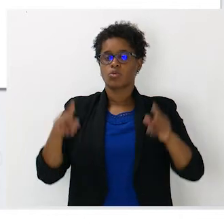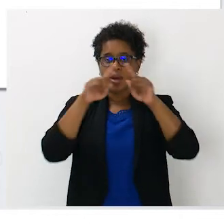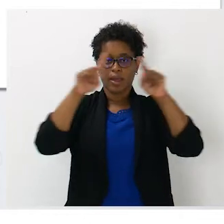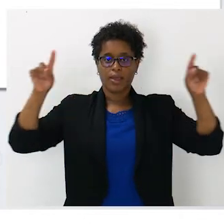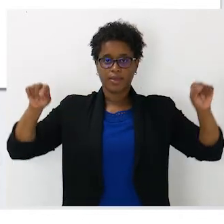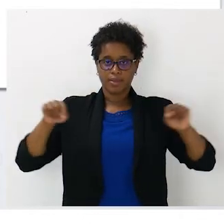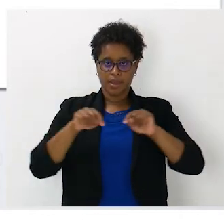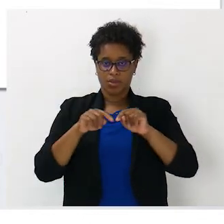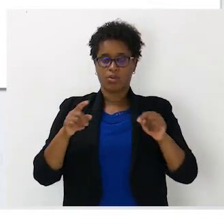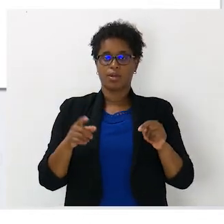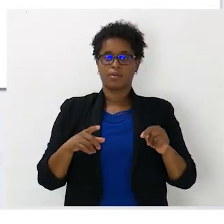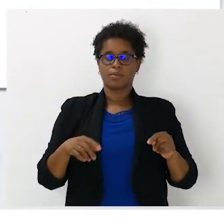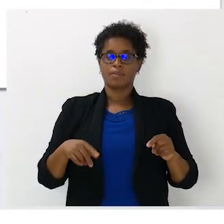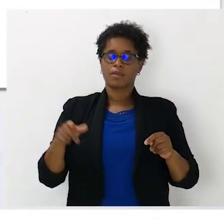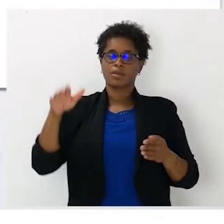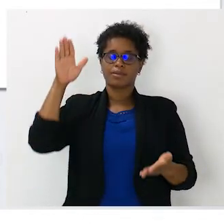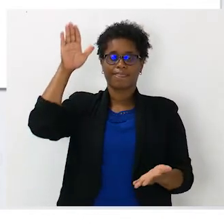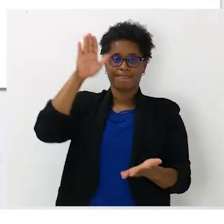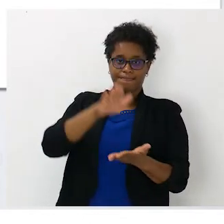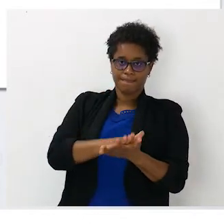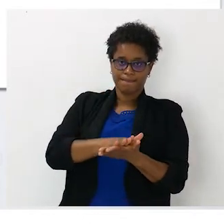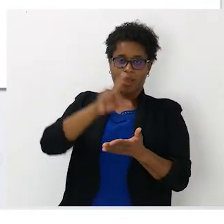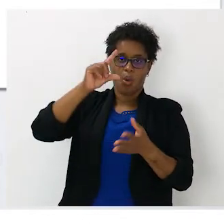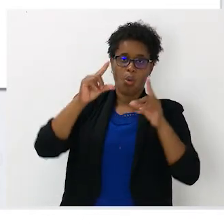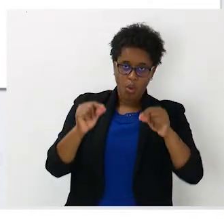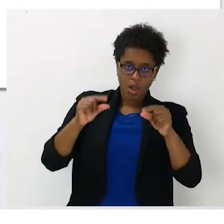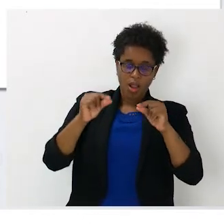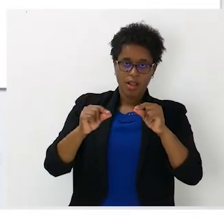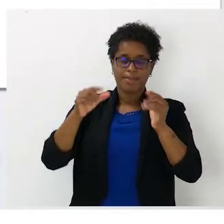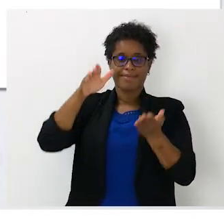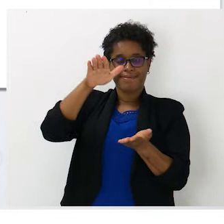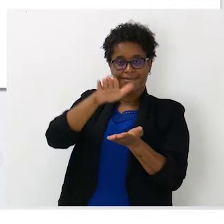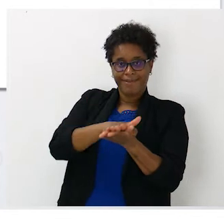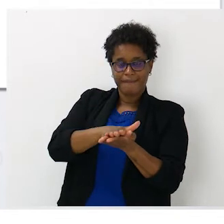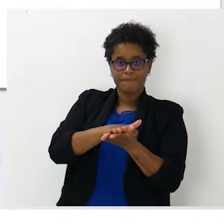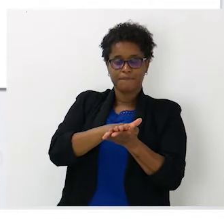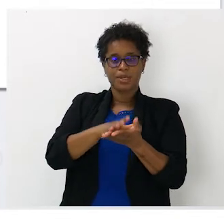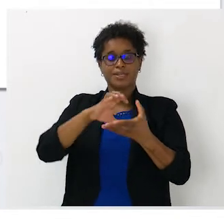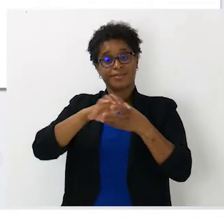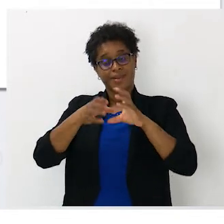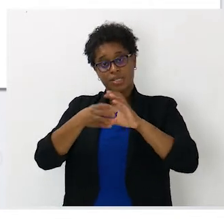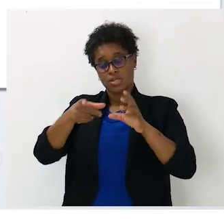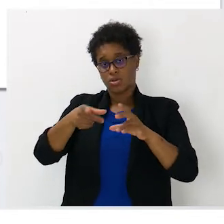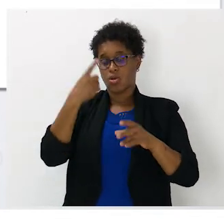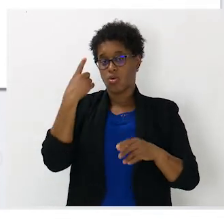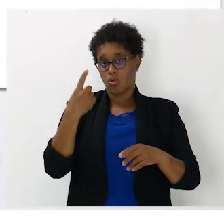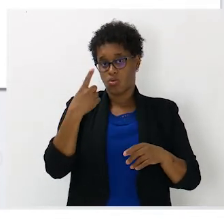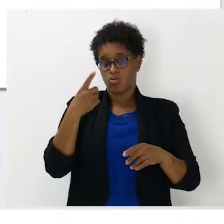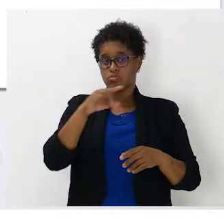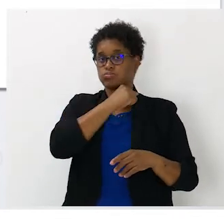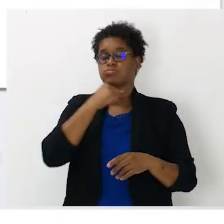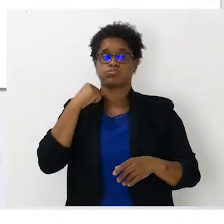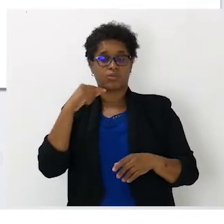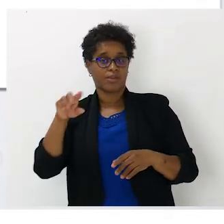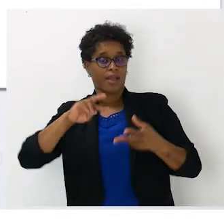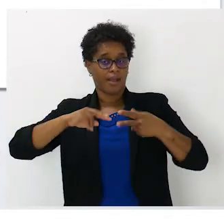retangular e selam a tampa da urna. Um sacerdote varre a câmara onde